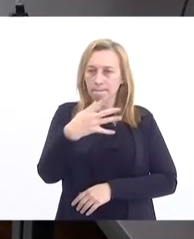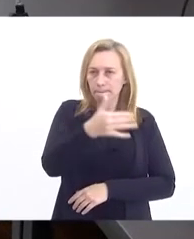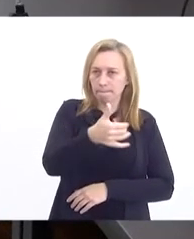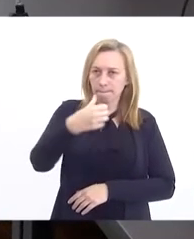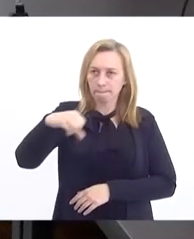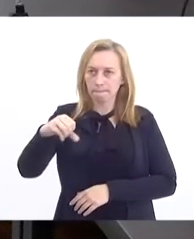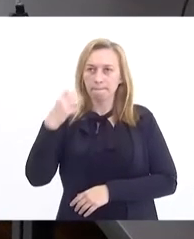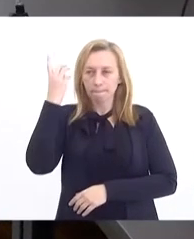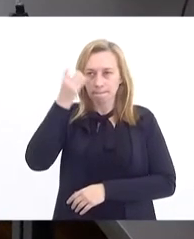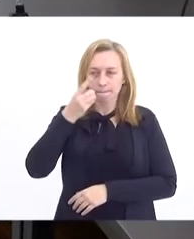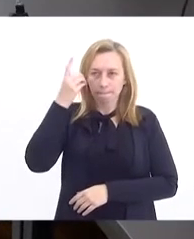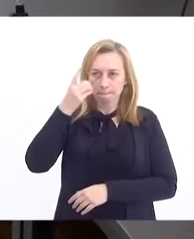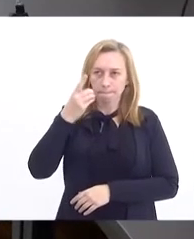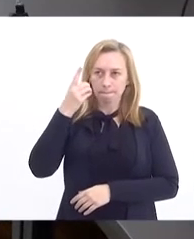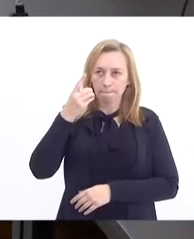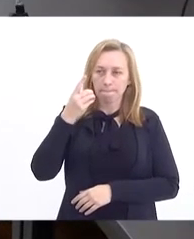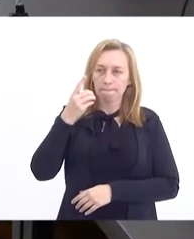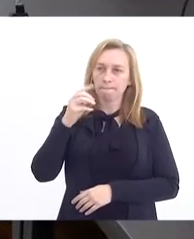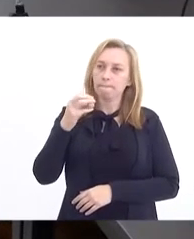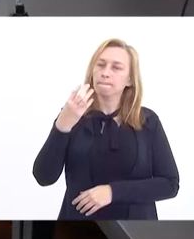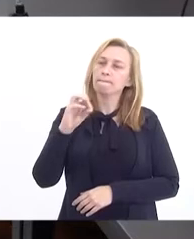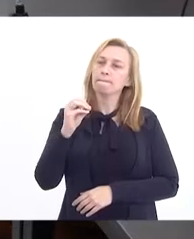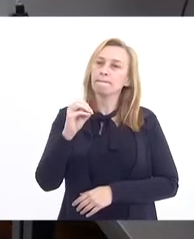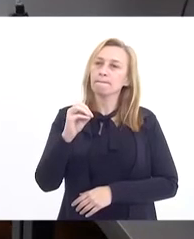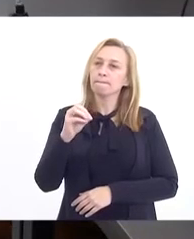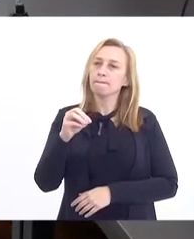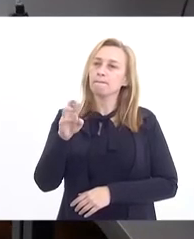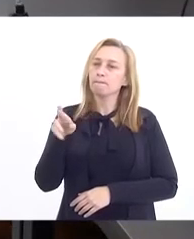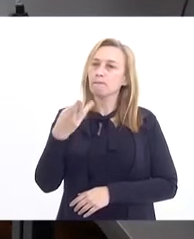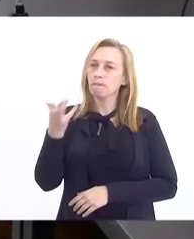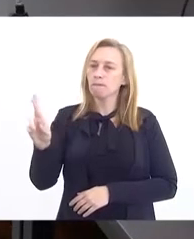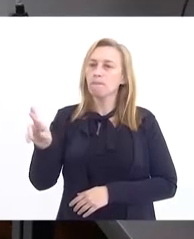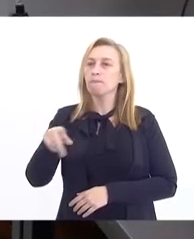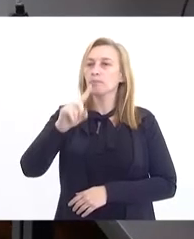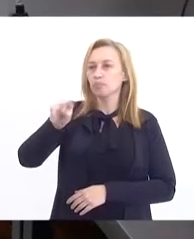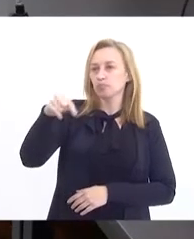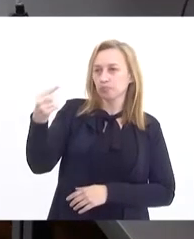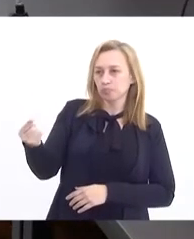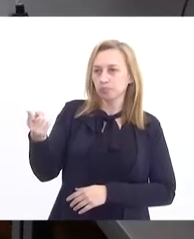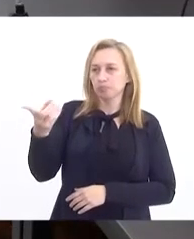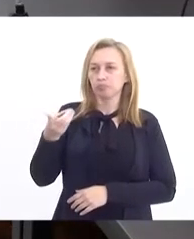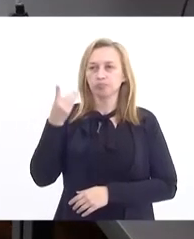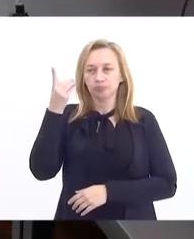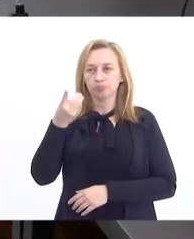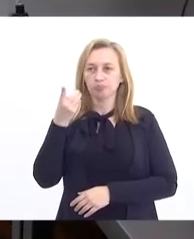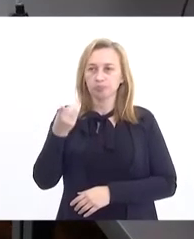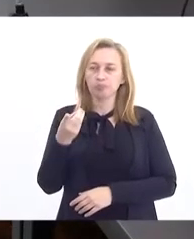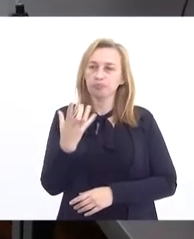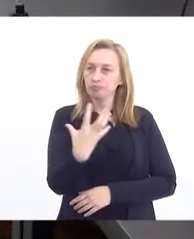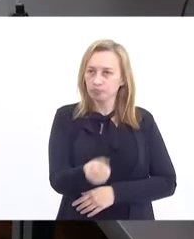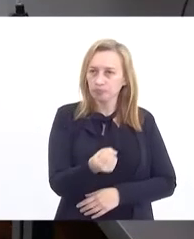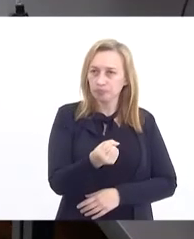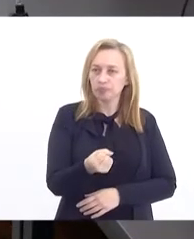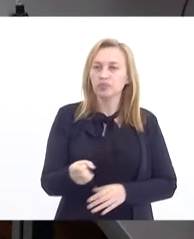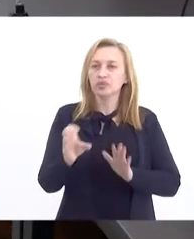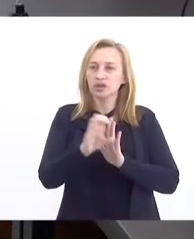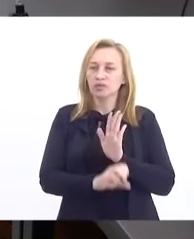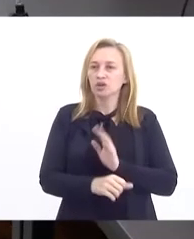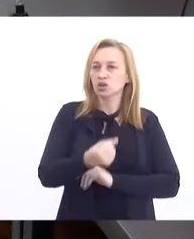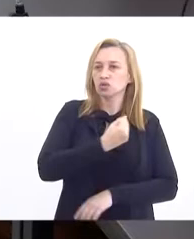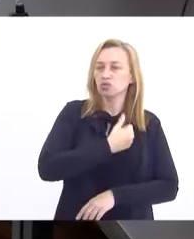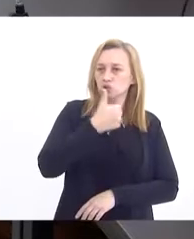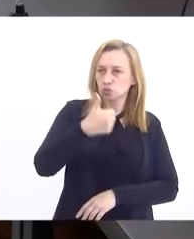1604-2019, autoria dos deputados Chicão Bulhões e outros. Parecer é favorável à emenda 1,